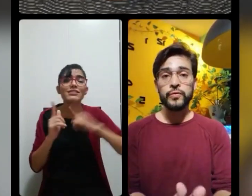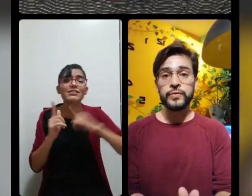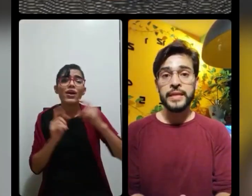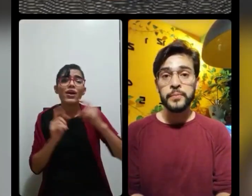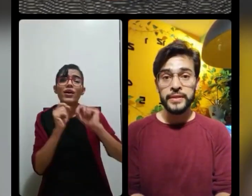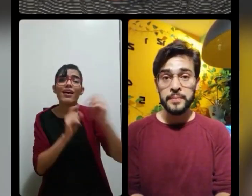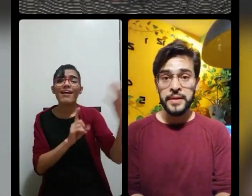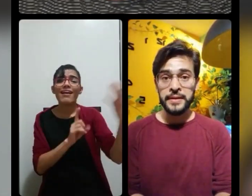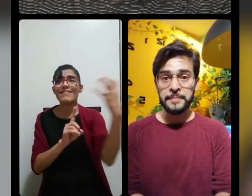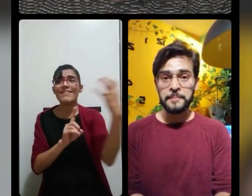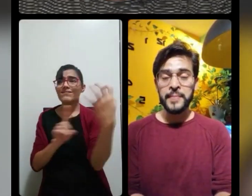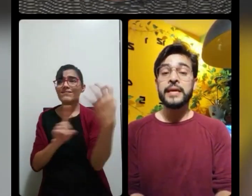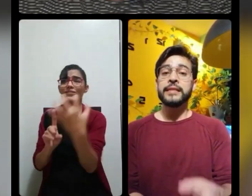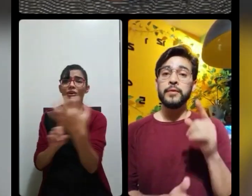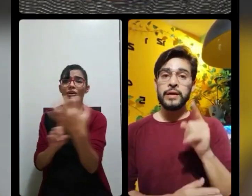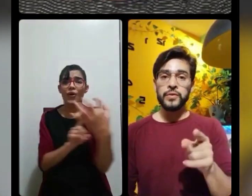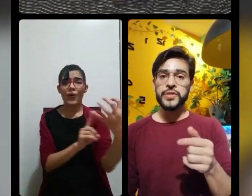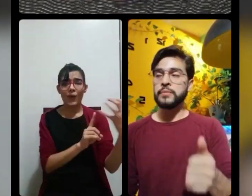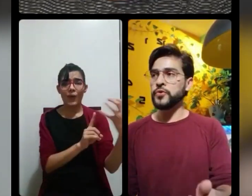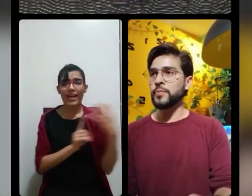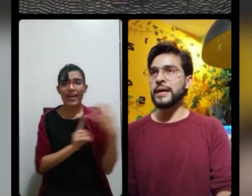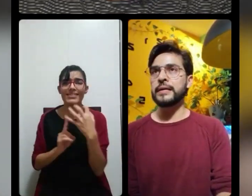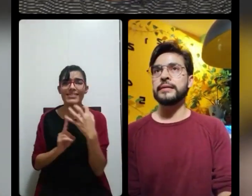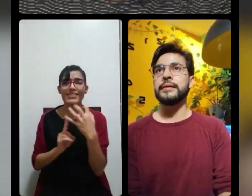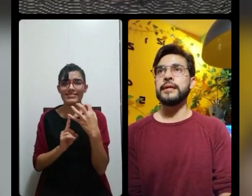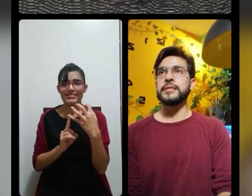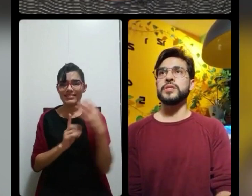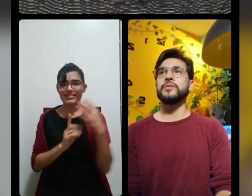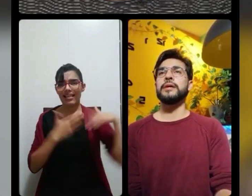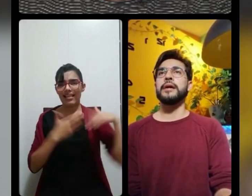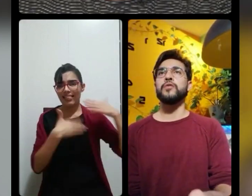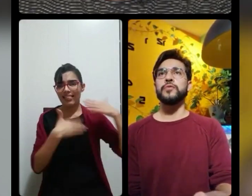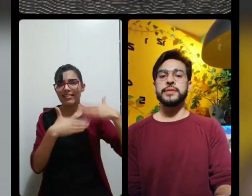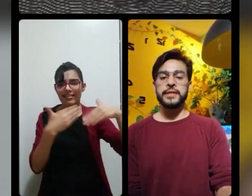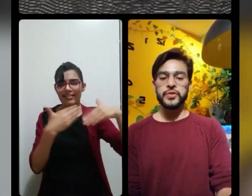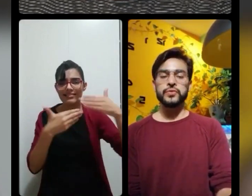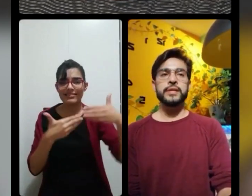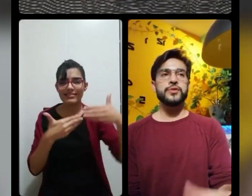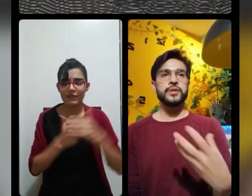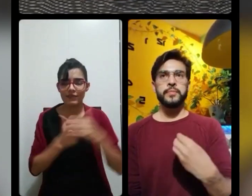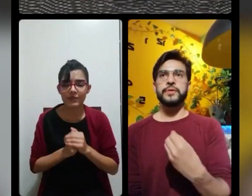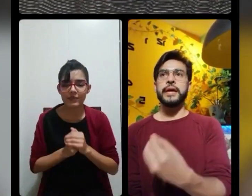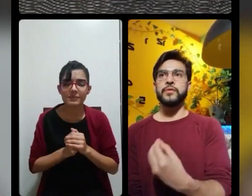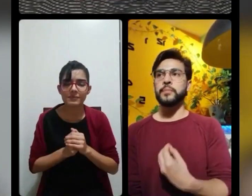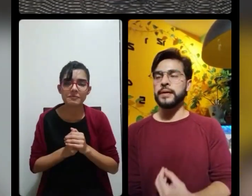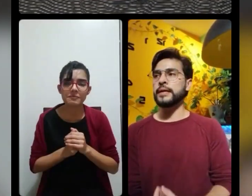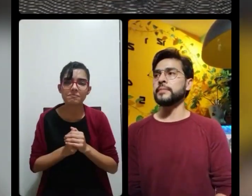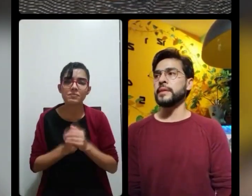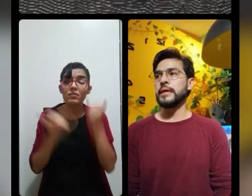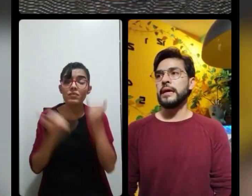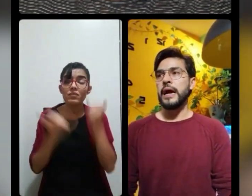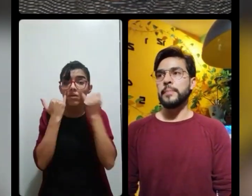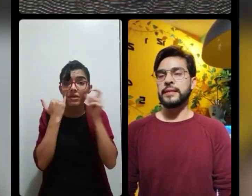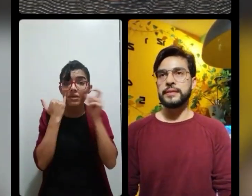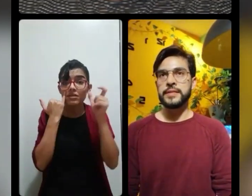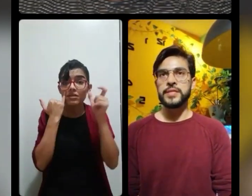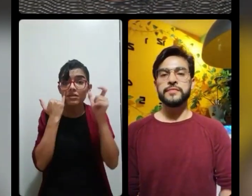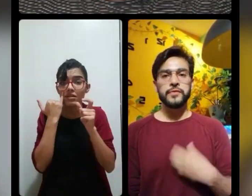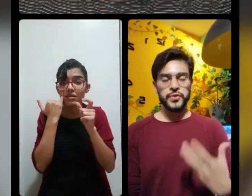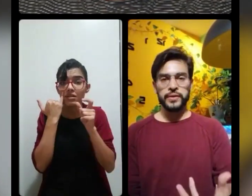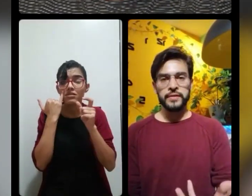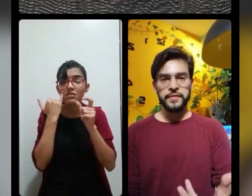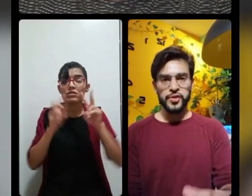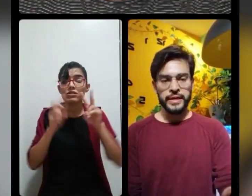dando ao longo do tempo também. Tem uma coisa que é muito bacana em relação à comunidade surda que a gente pode recuperar a partir